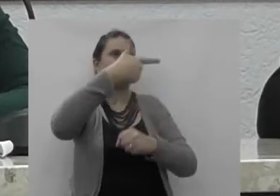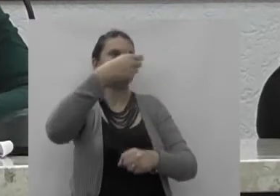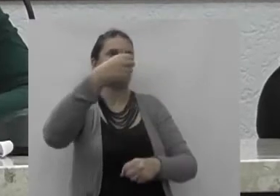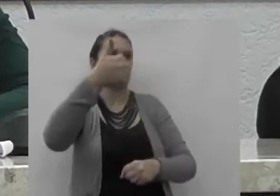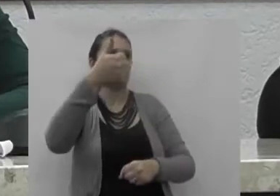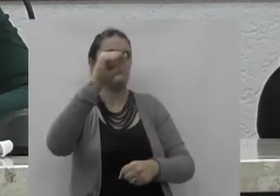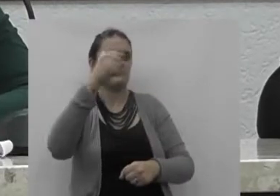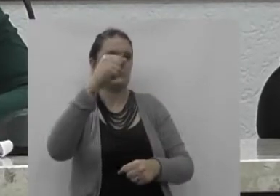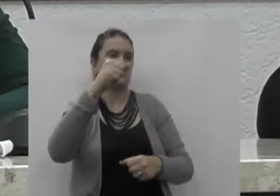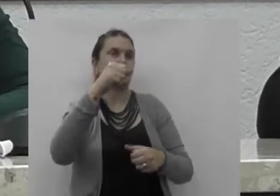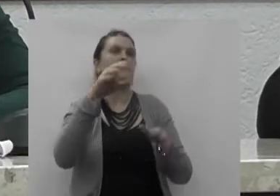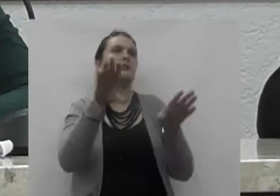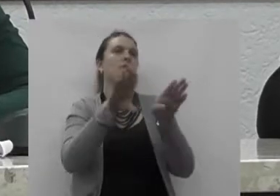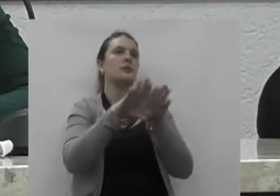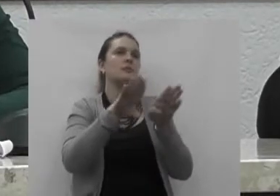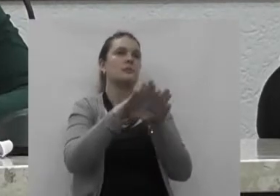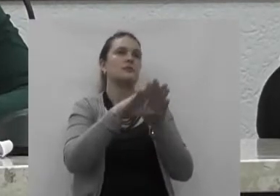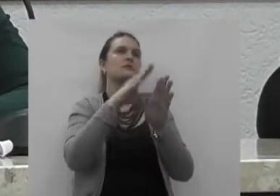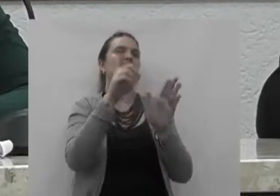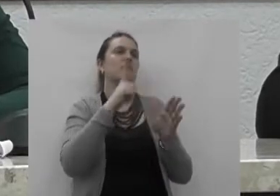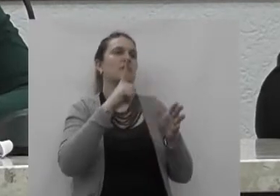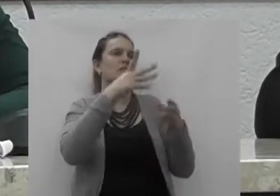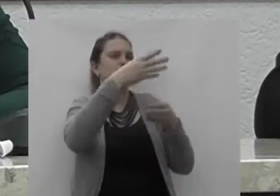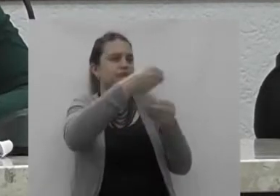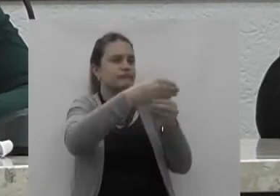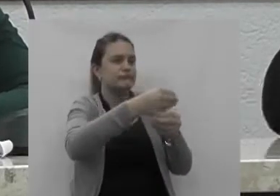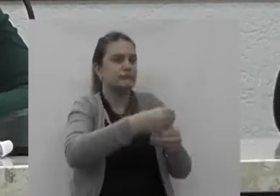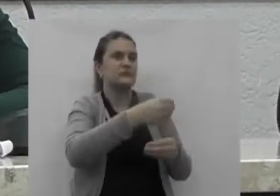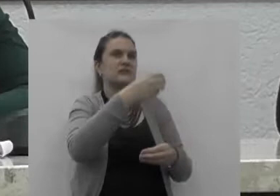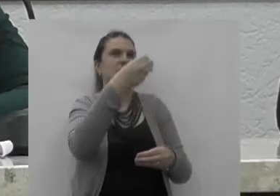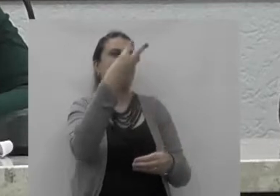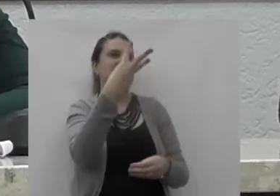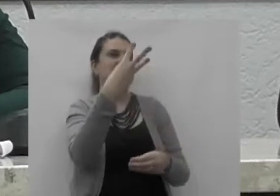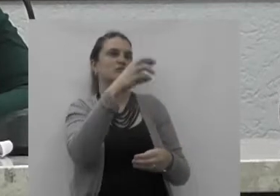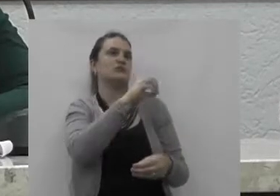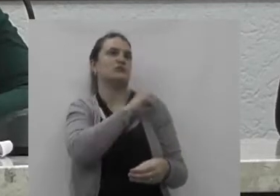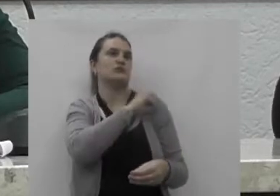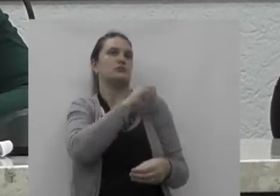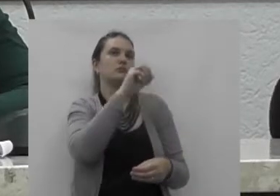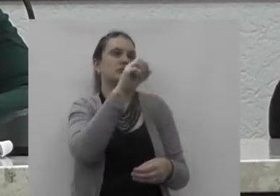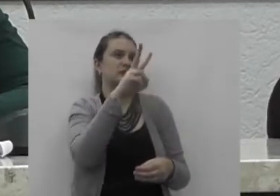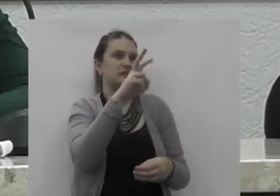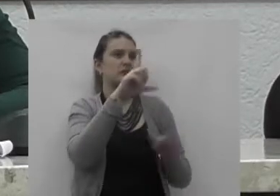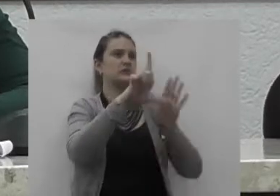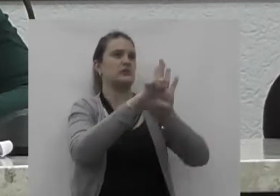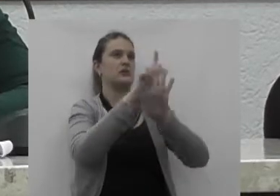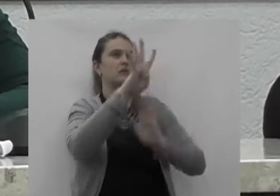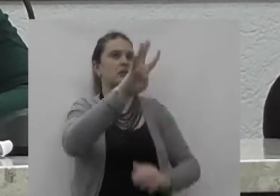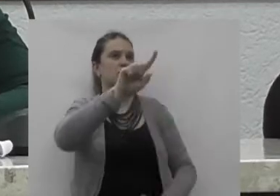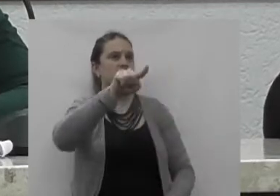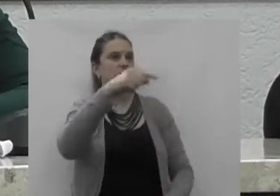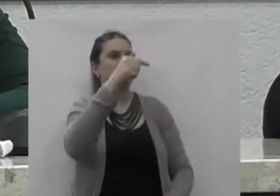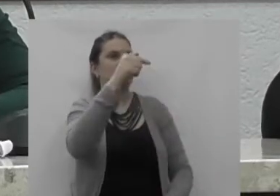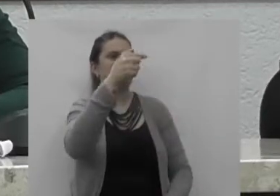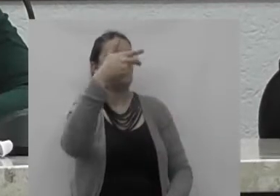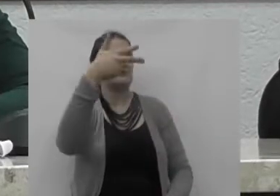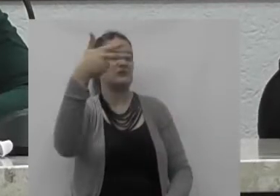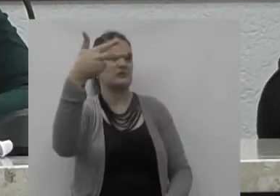4.732/2018 e composição dos anexos 3 e 5 da lei número